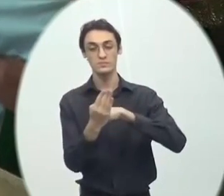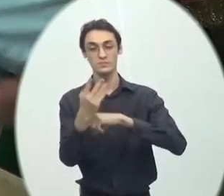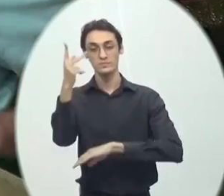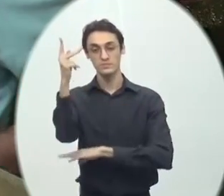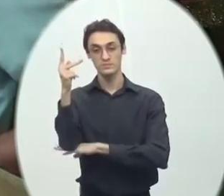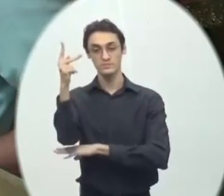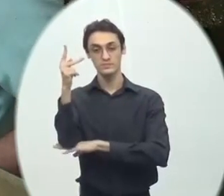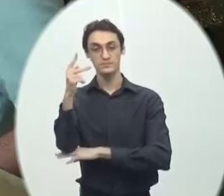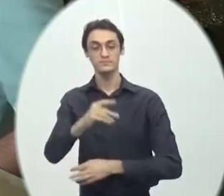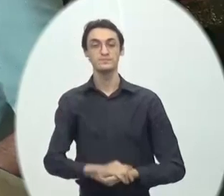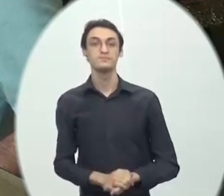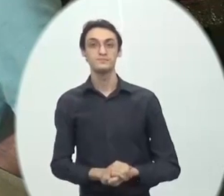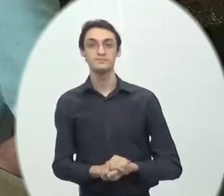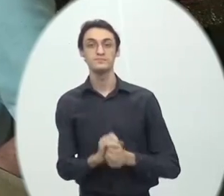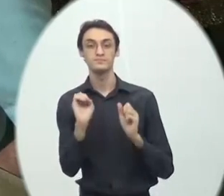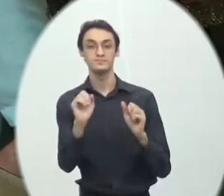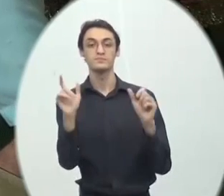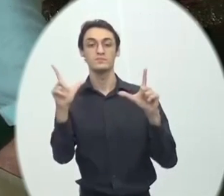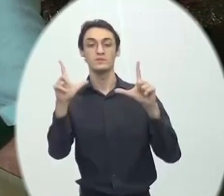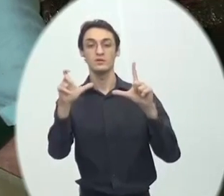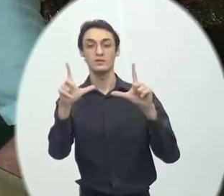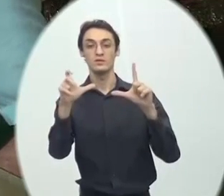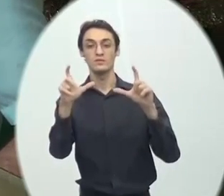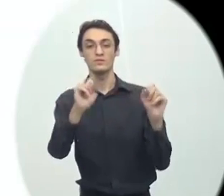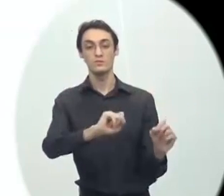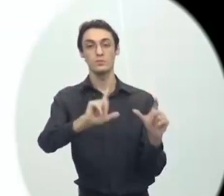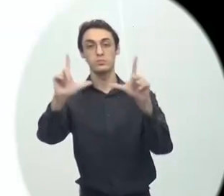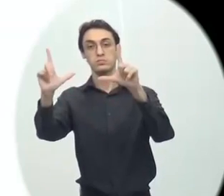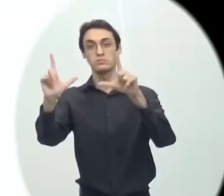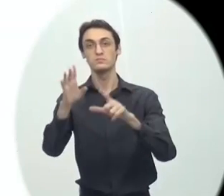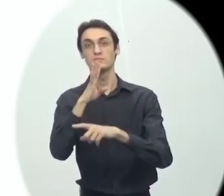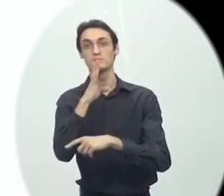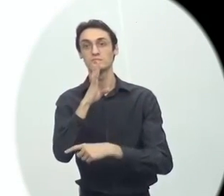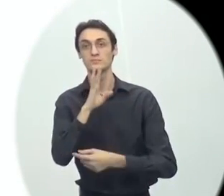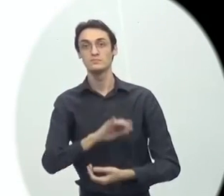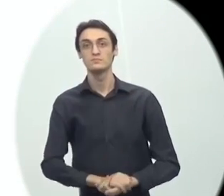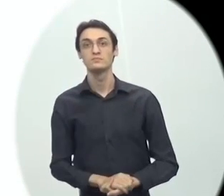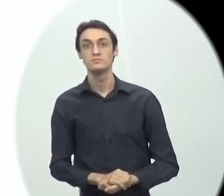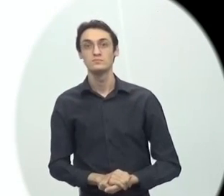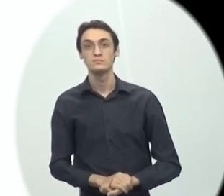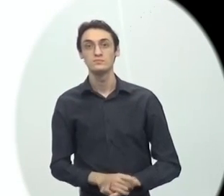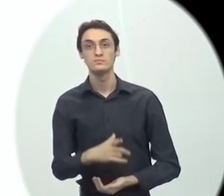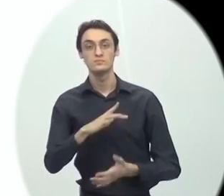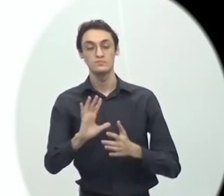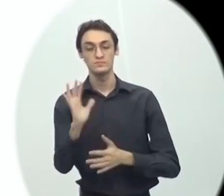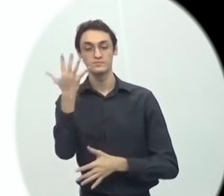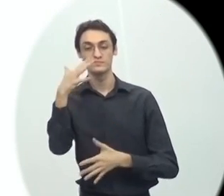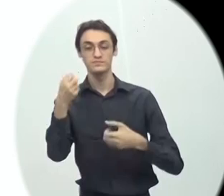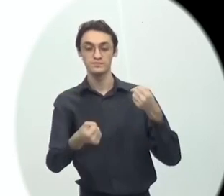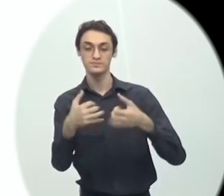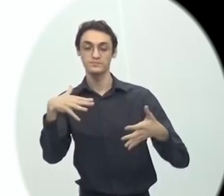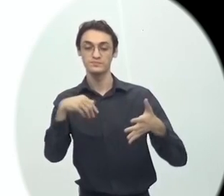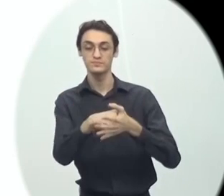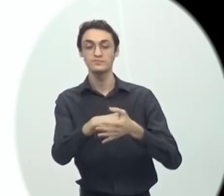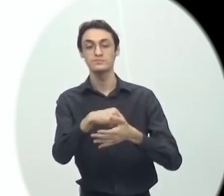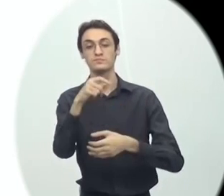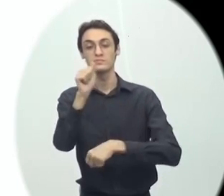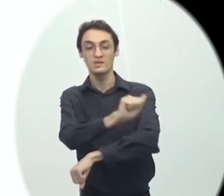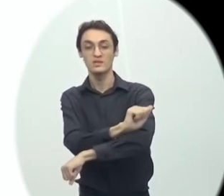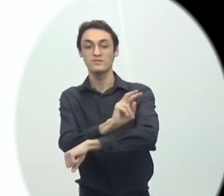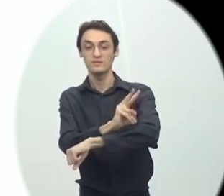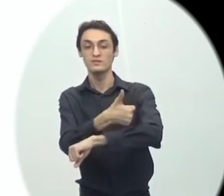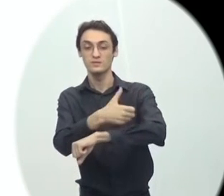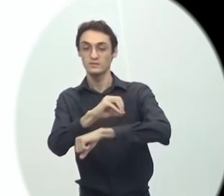gentileza. Passe a foto ali para os vereadores conhecerem. Houve um acidente na Avenida Centenário e que o